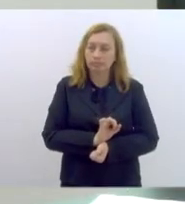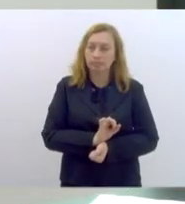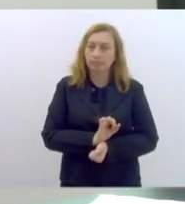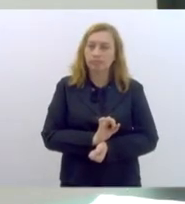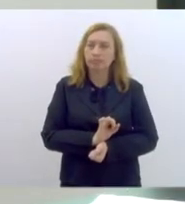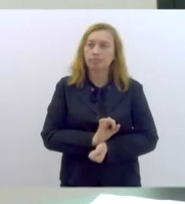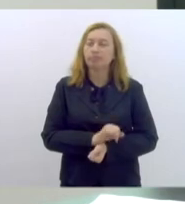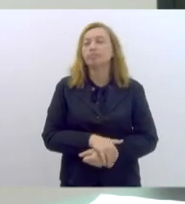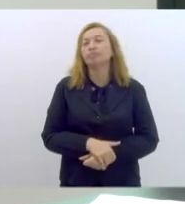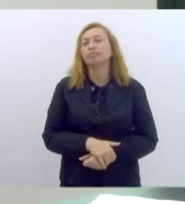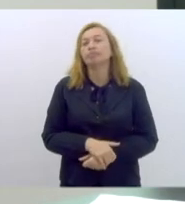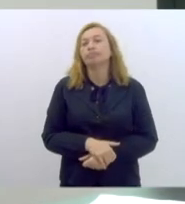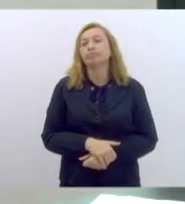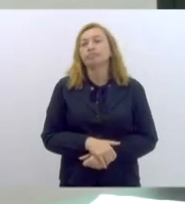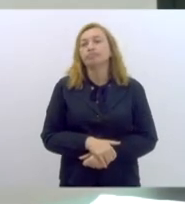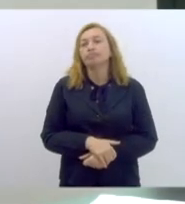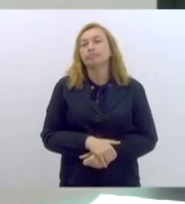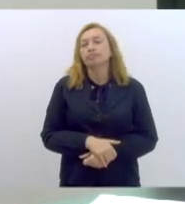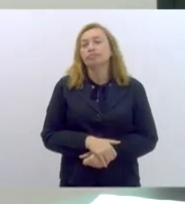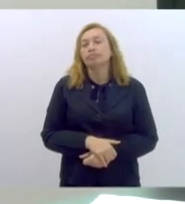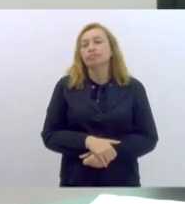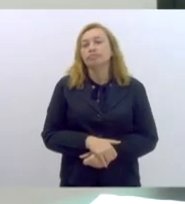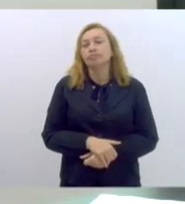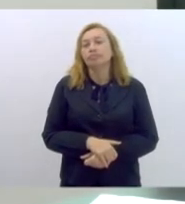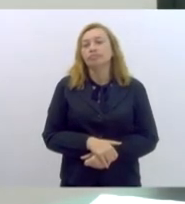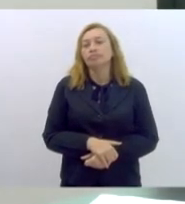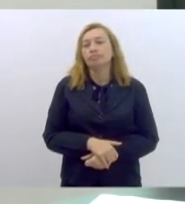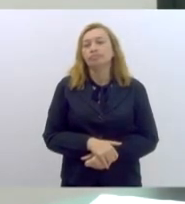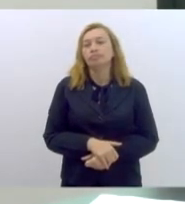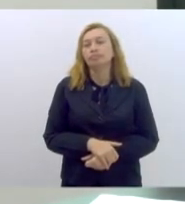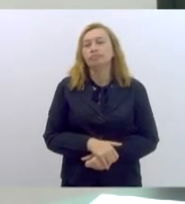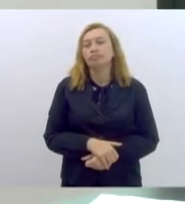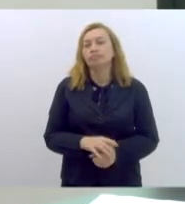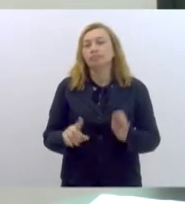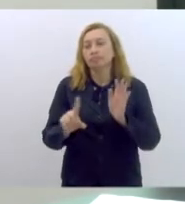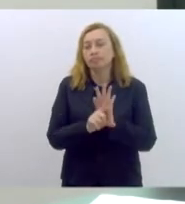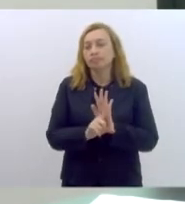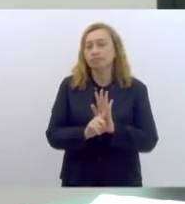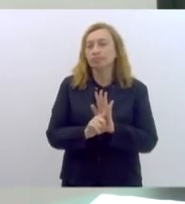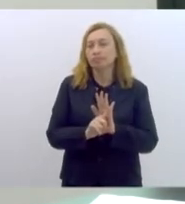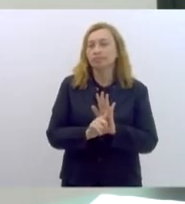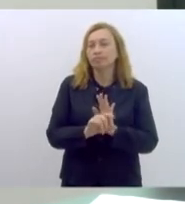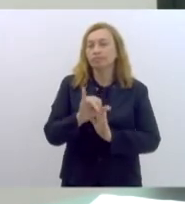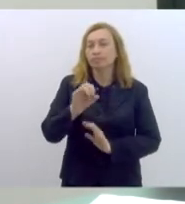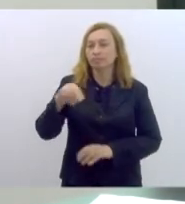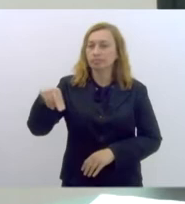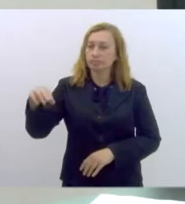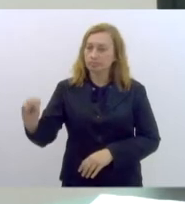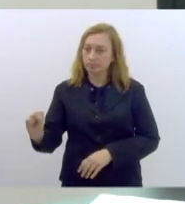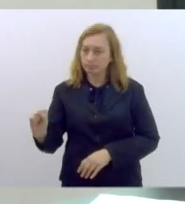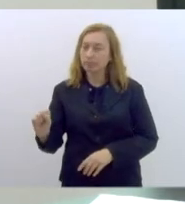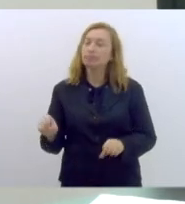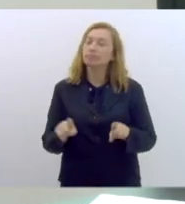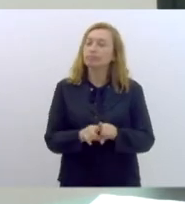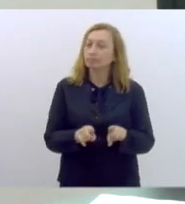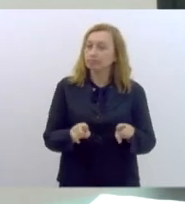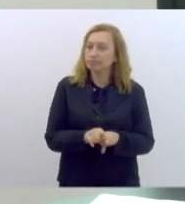aguardando a promulgação da lei do ICMS, como